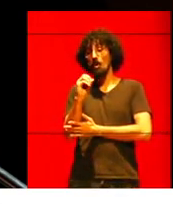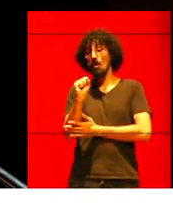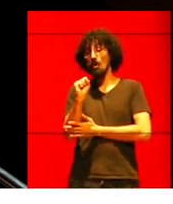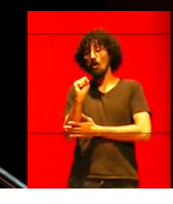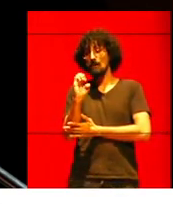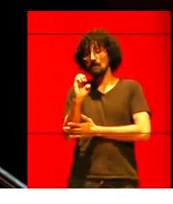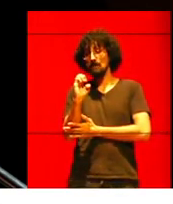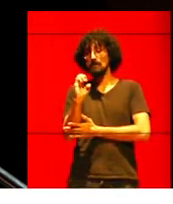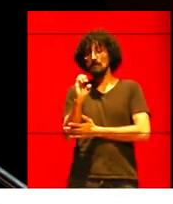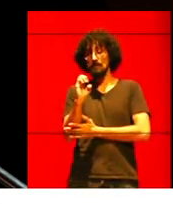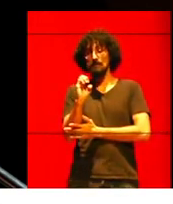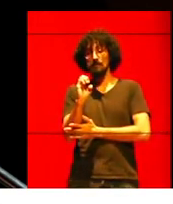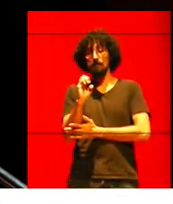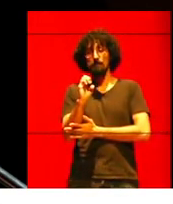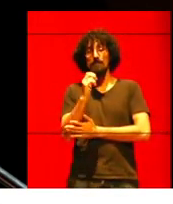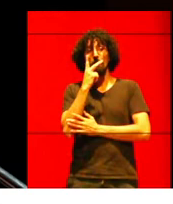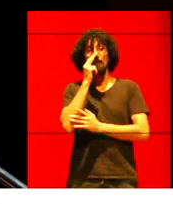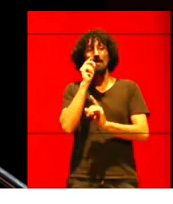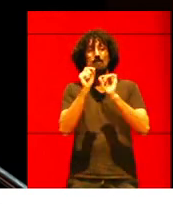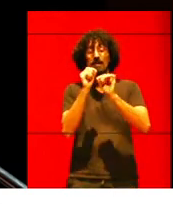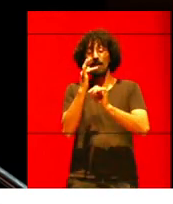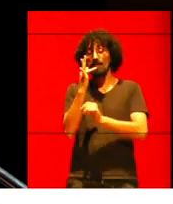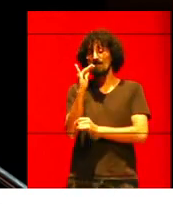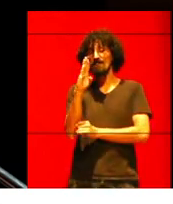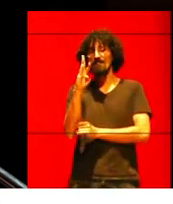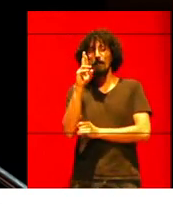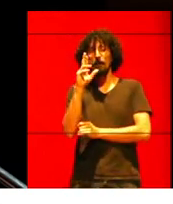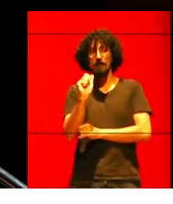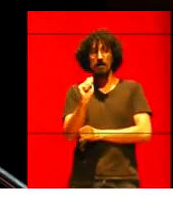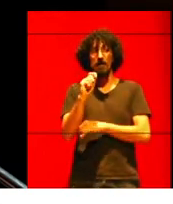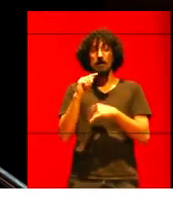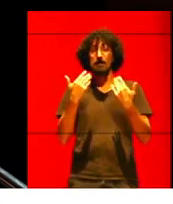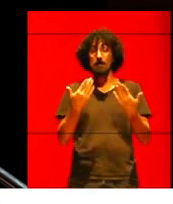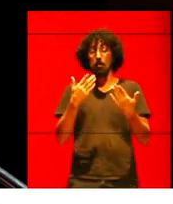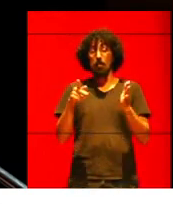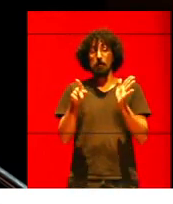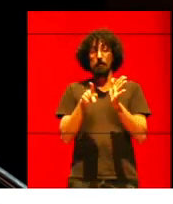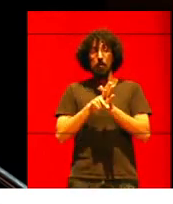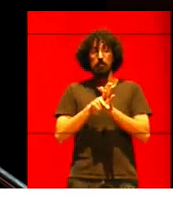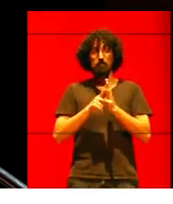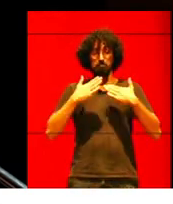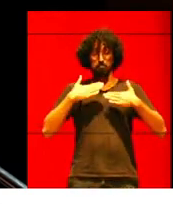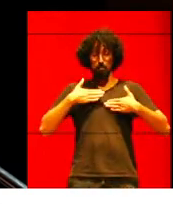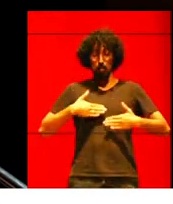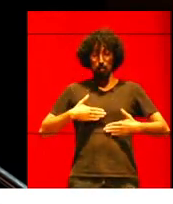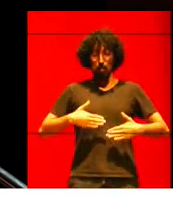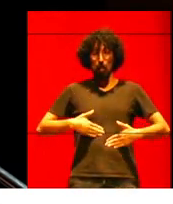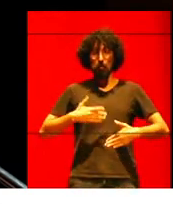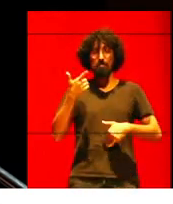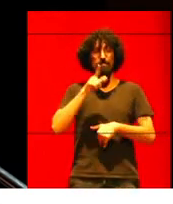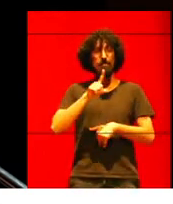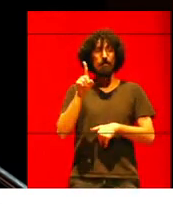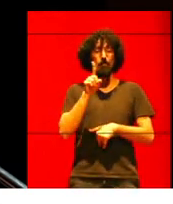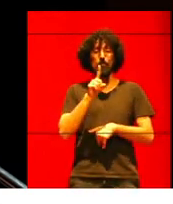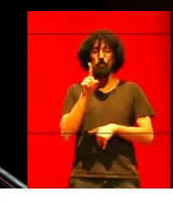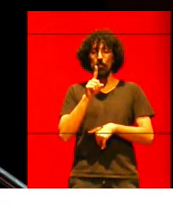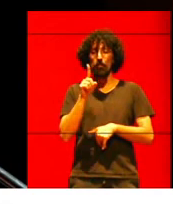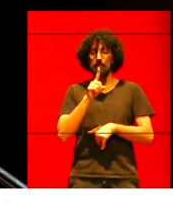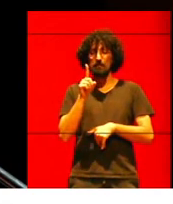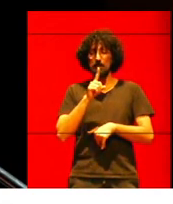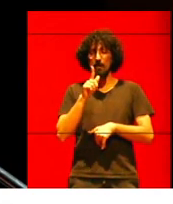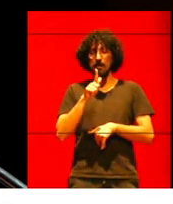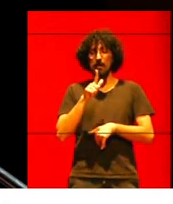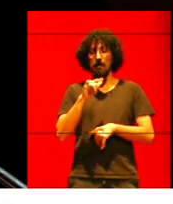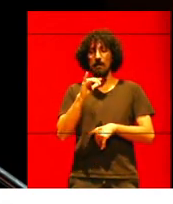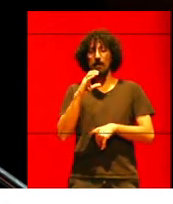rígida, formando como se fossem fibras mesmo. Então, as nossas enzimas, elas não conseguem acessar a